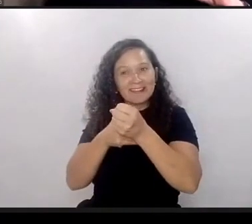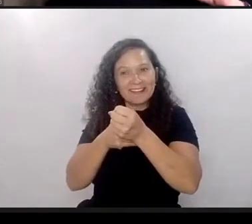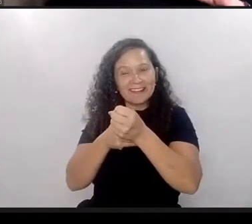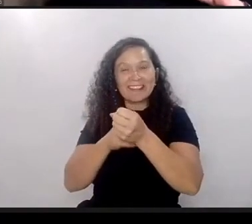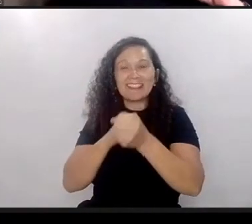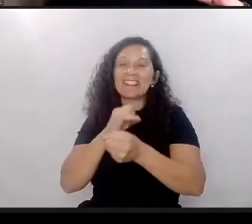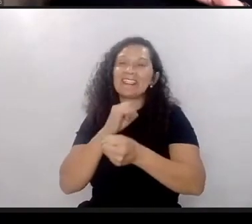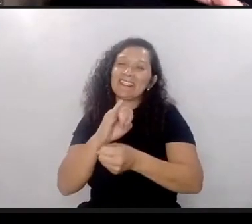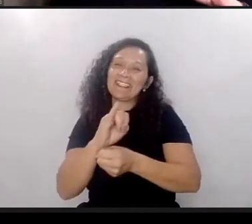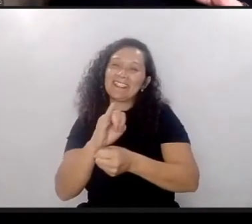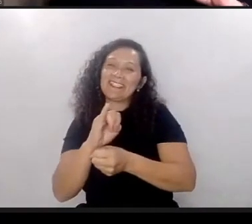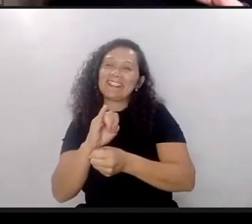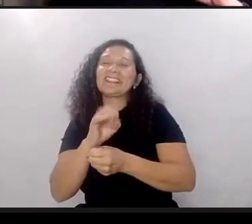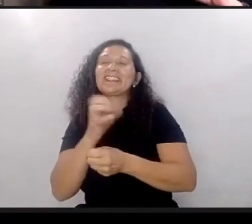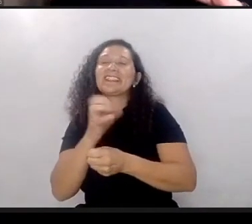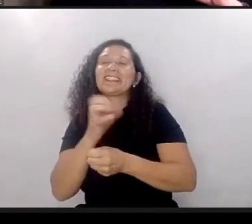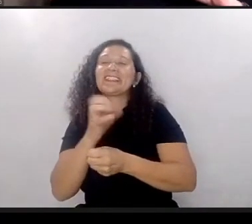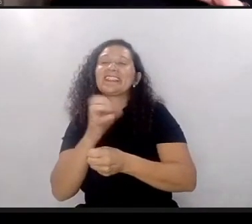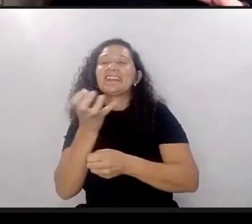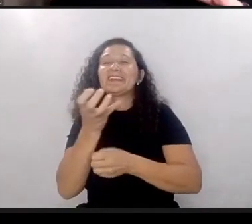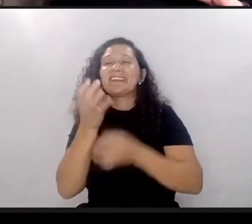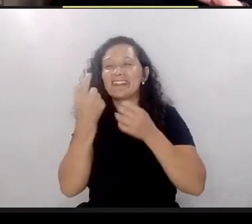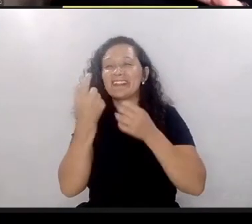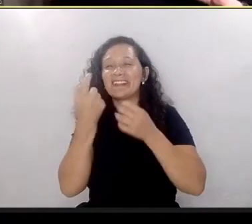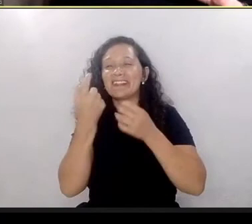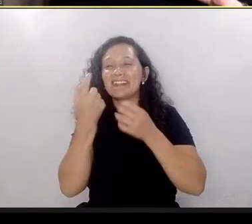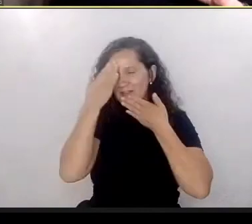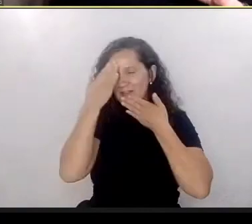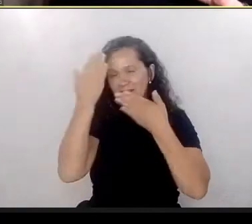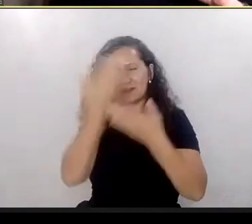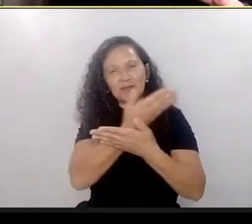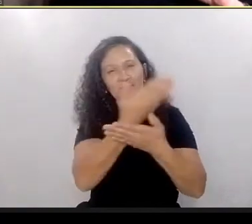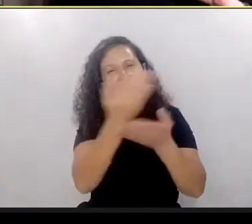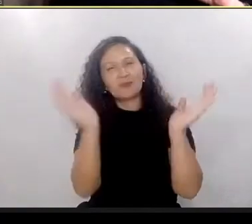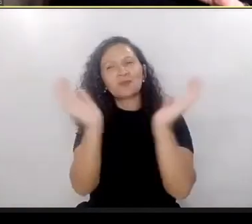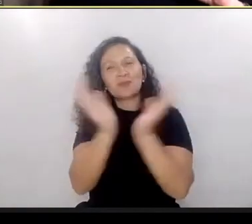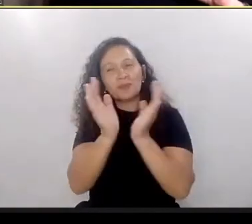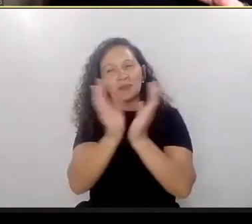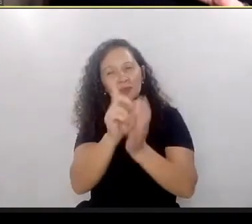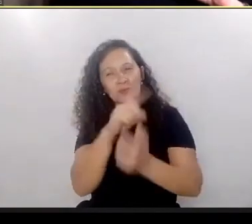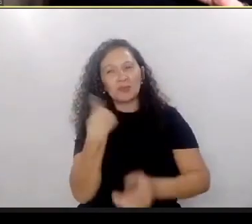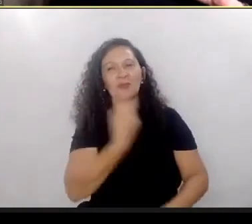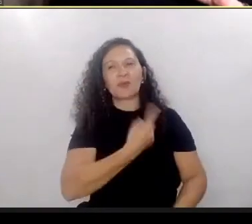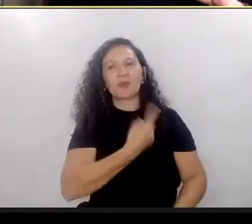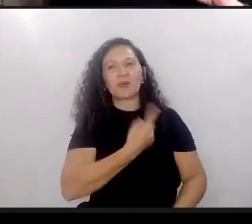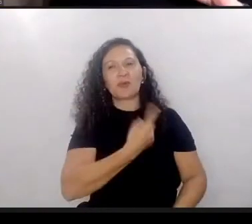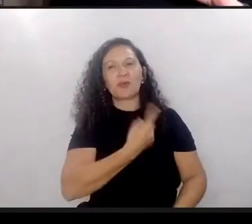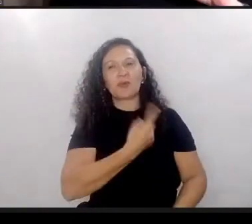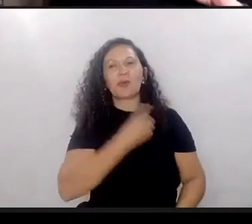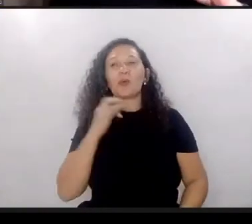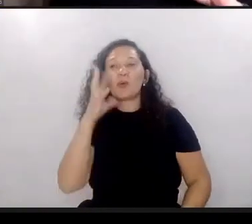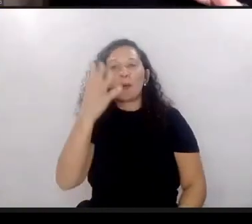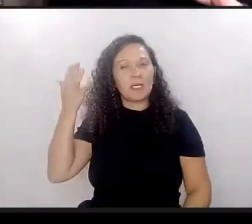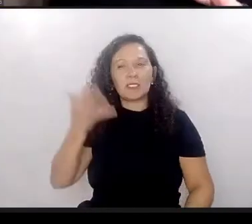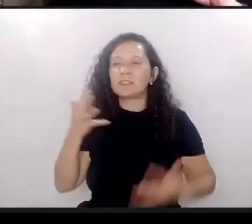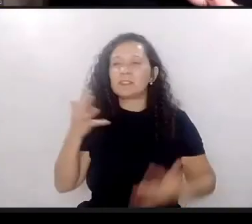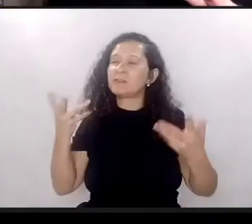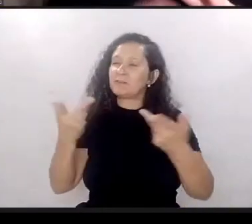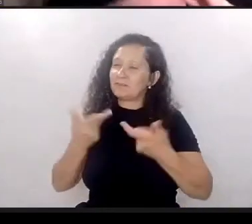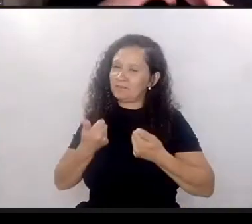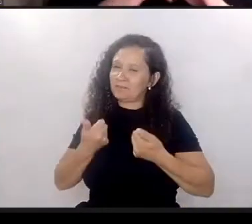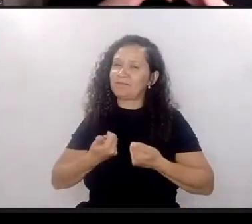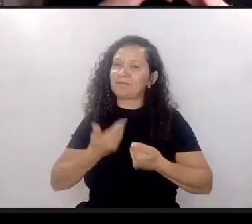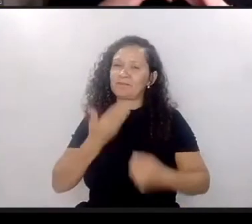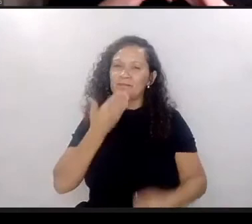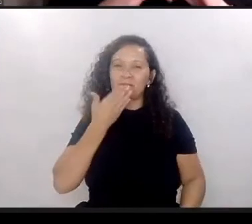oportunidade, um agradecimento coletivo a você, a sua palestra instigante, e a gente vai pedir a todos que estão presentes